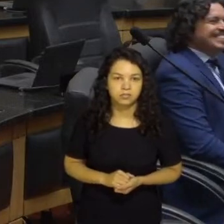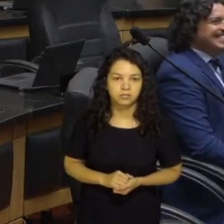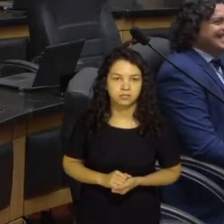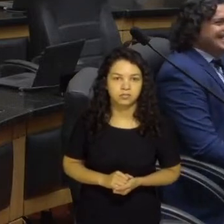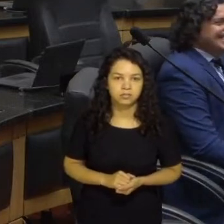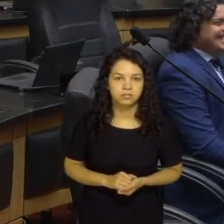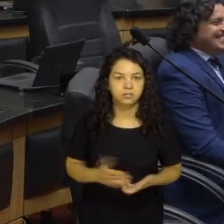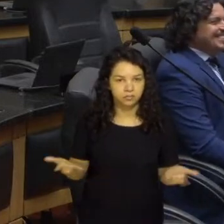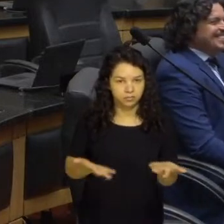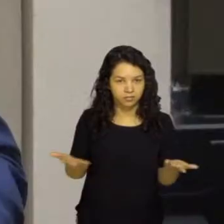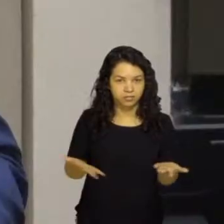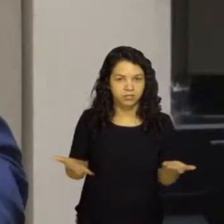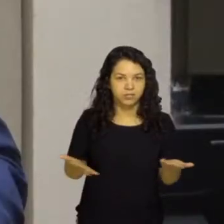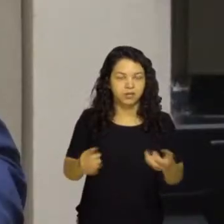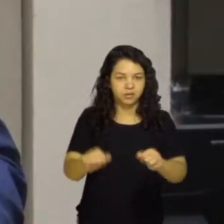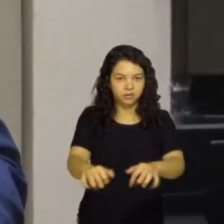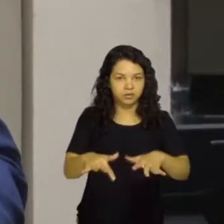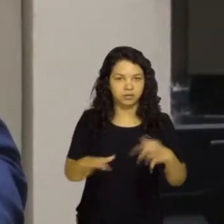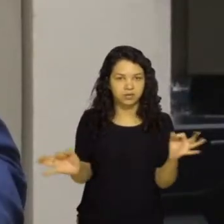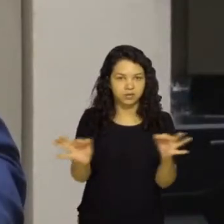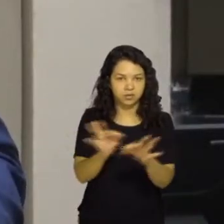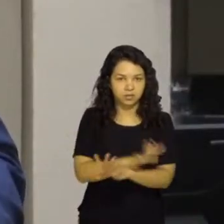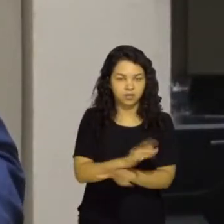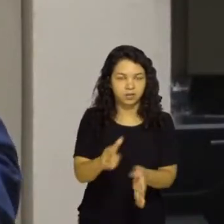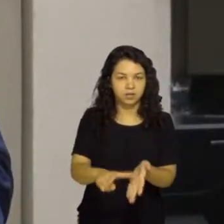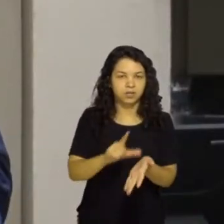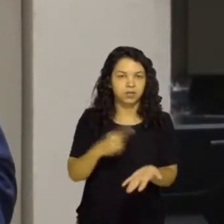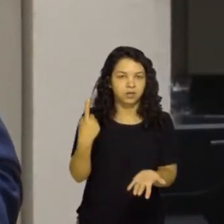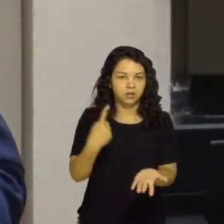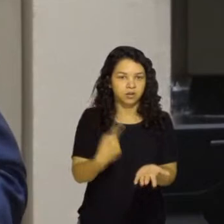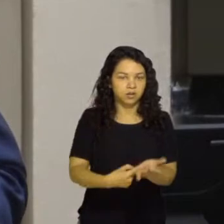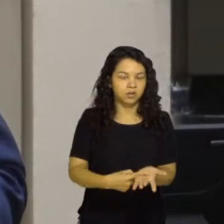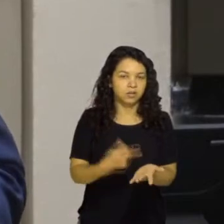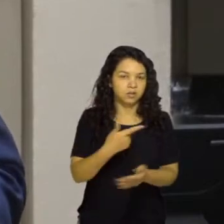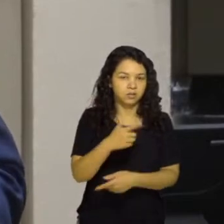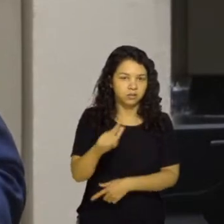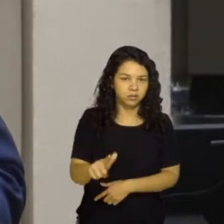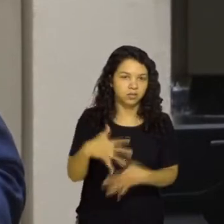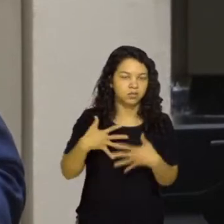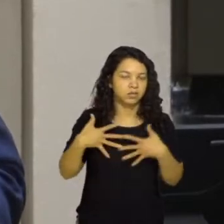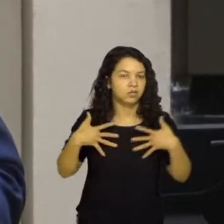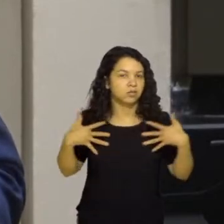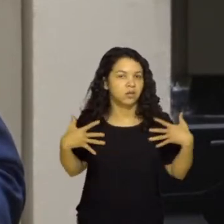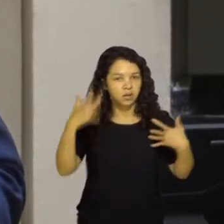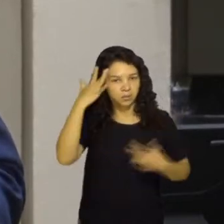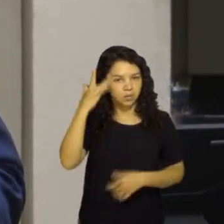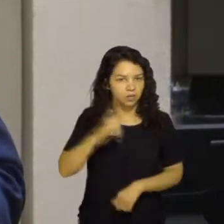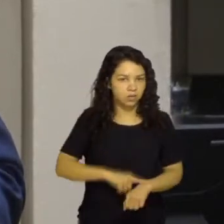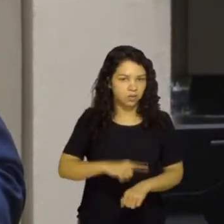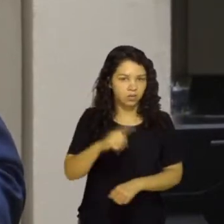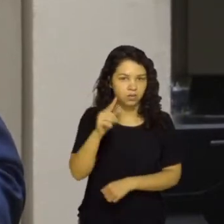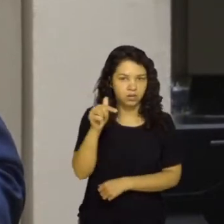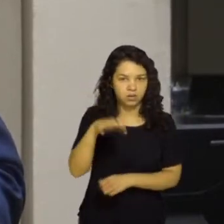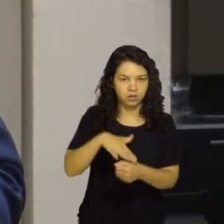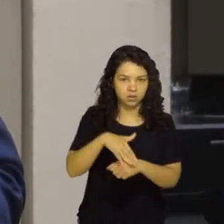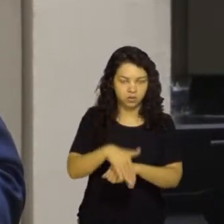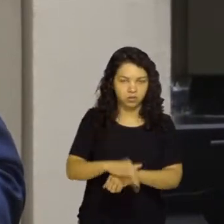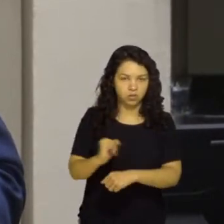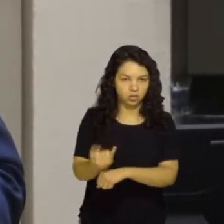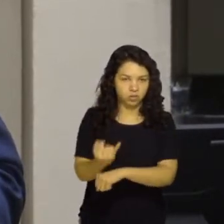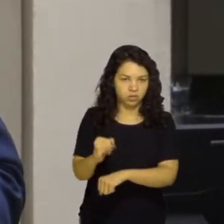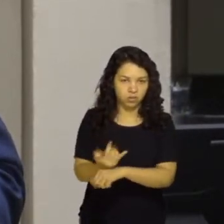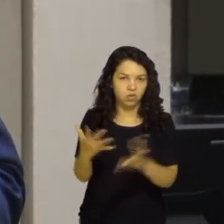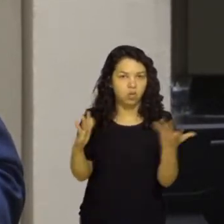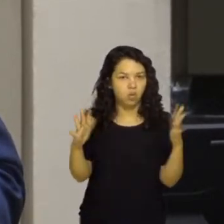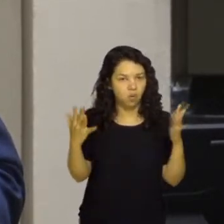Agora sim, esta presidência, antes de encerrar a presente sessão, convoca outra solene para amanhã às 19 horas em Joinville, em